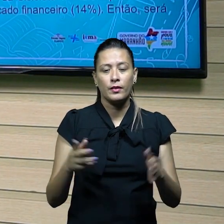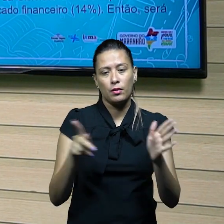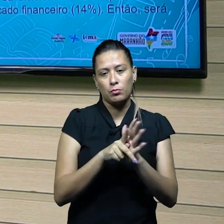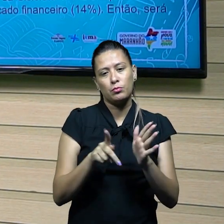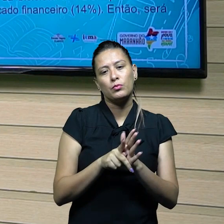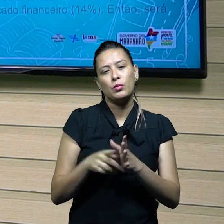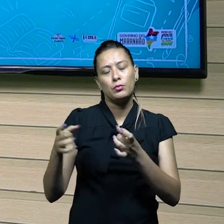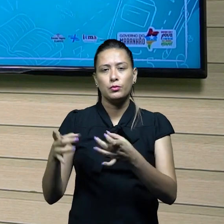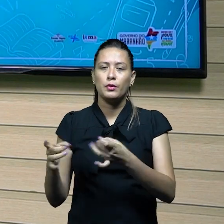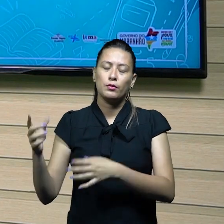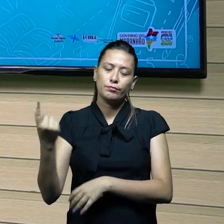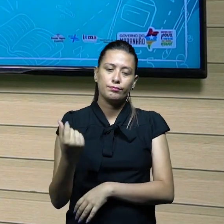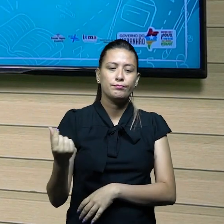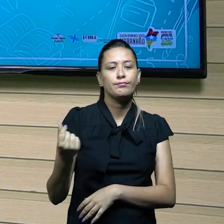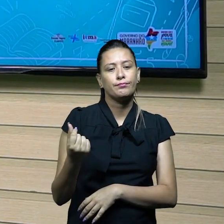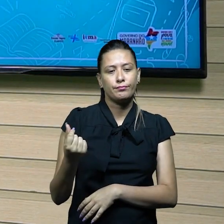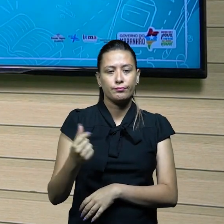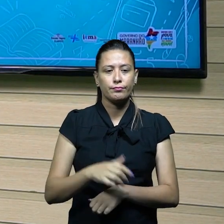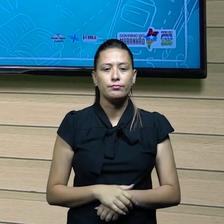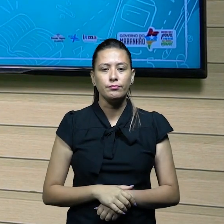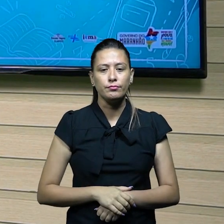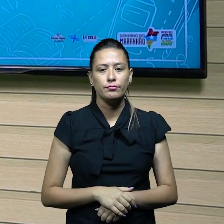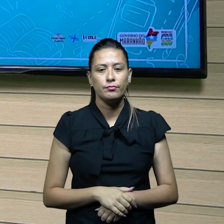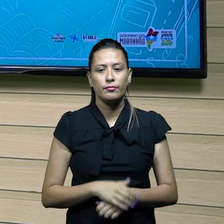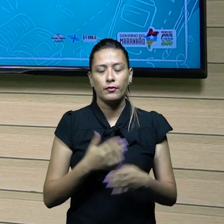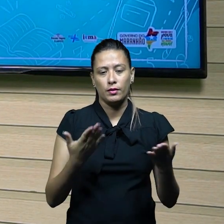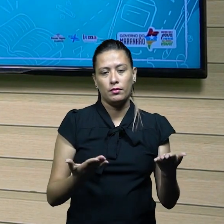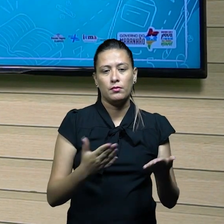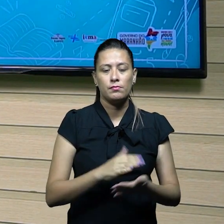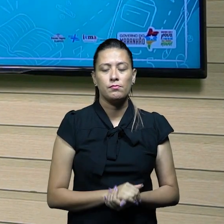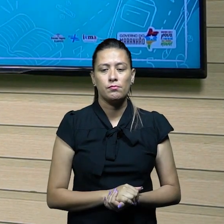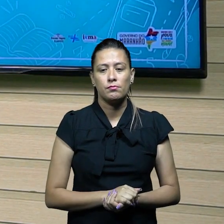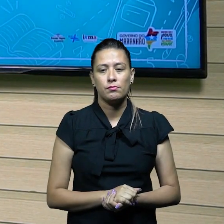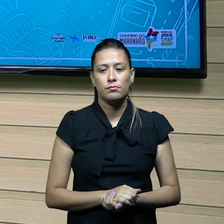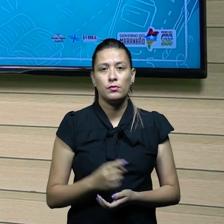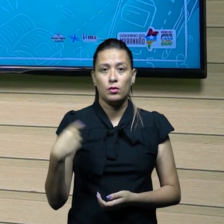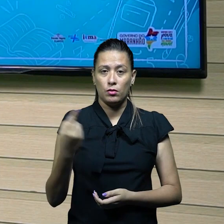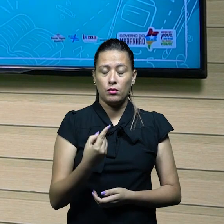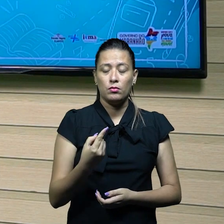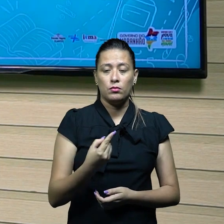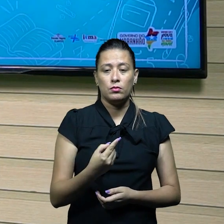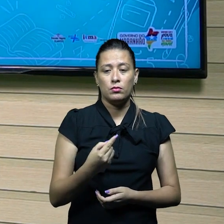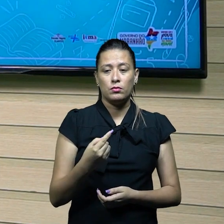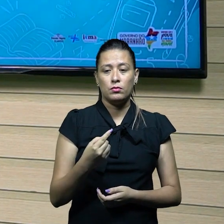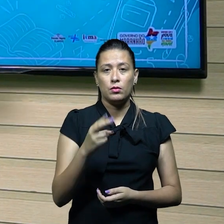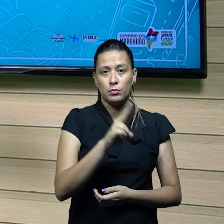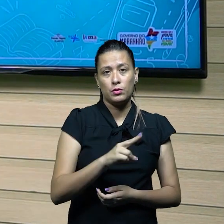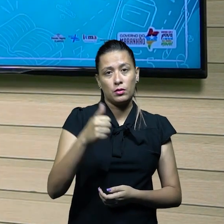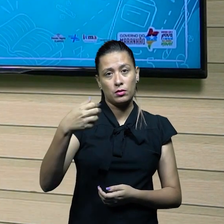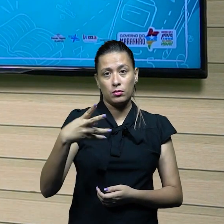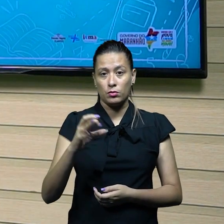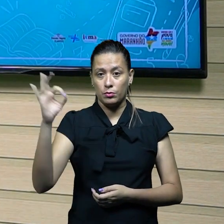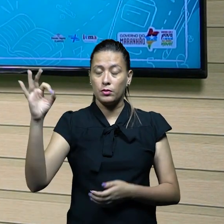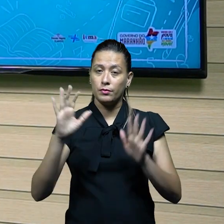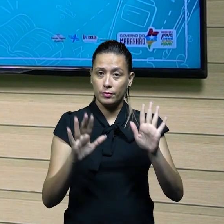bem aqui, ó, podemos comparar essa taxa de remuneração tanto com a TMA, tá, quanto a remuneração do mercado